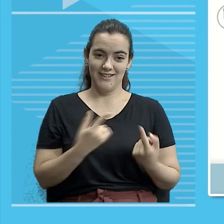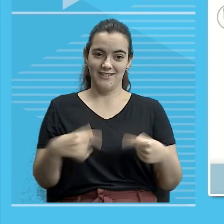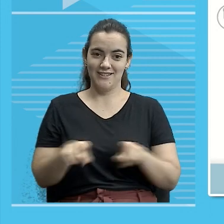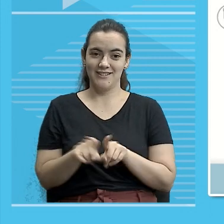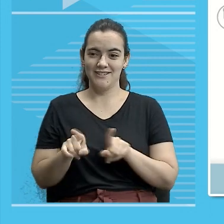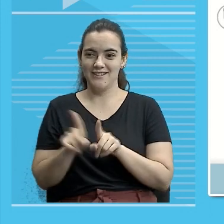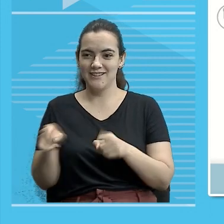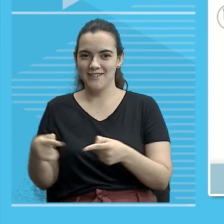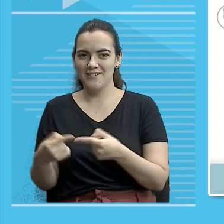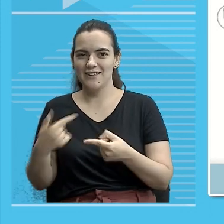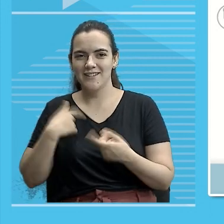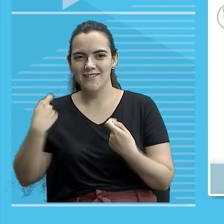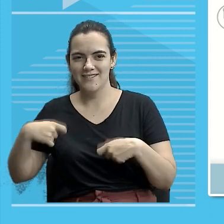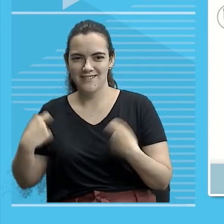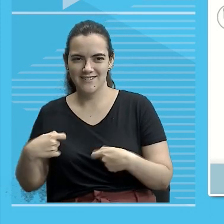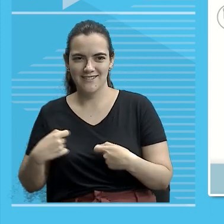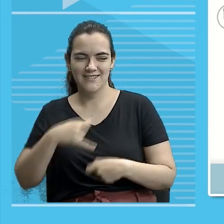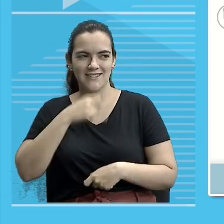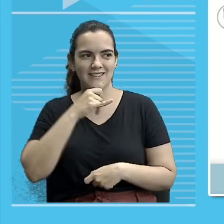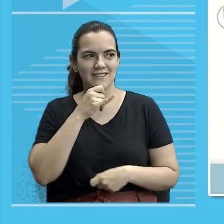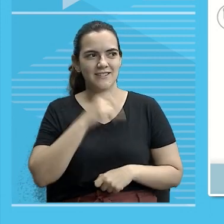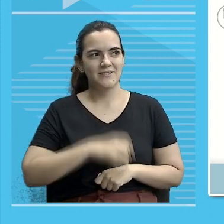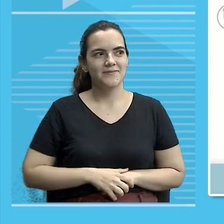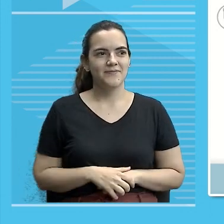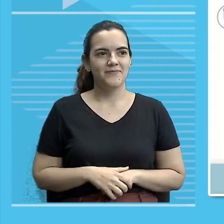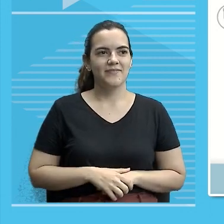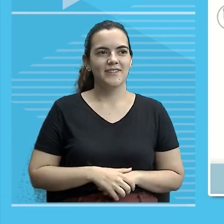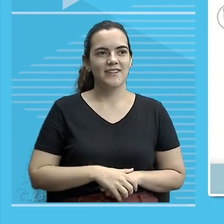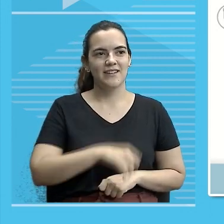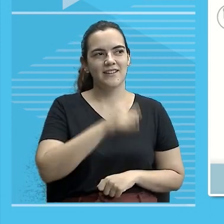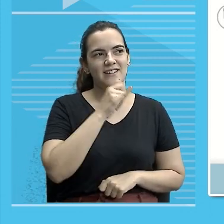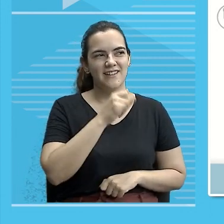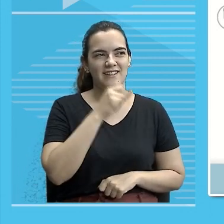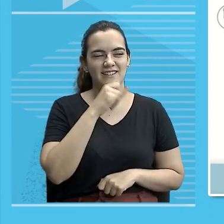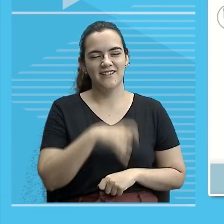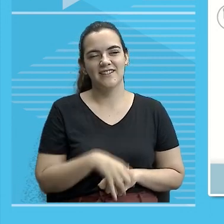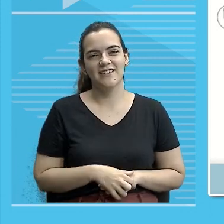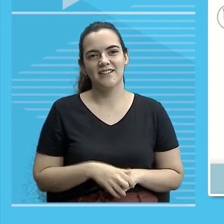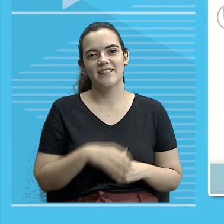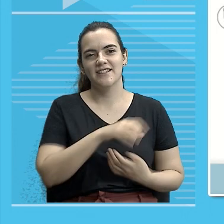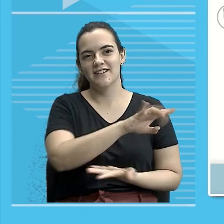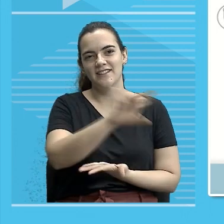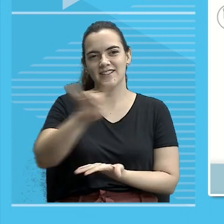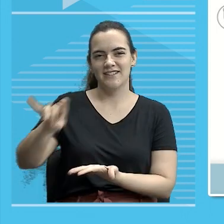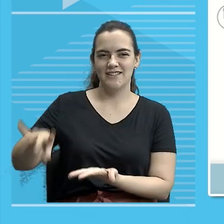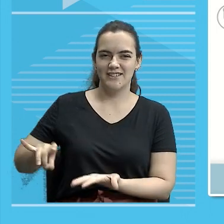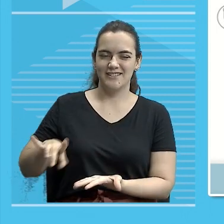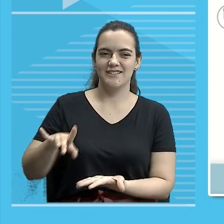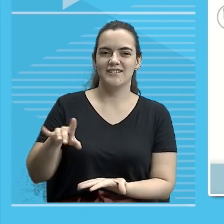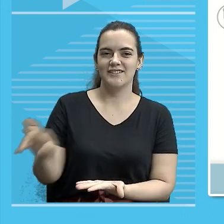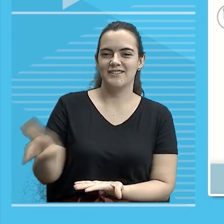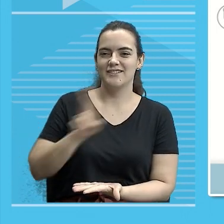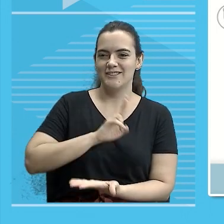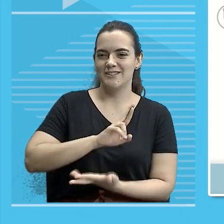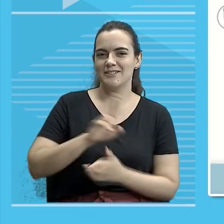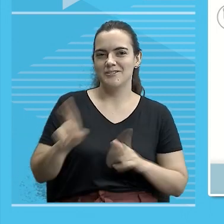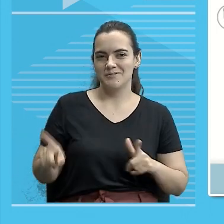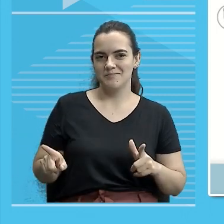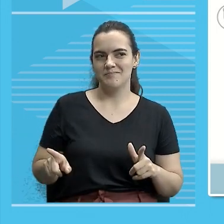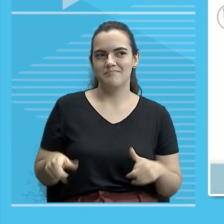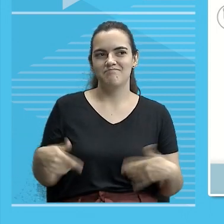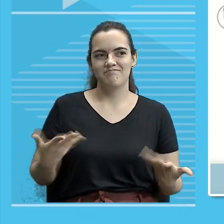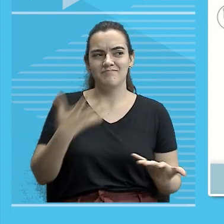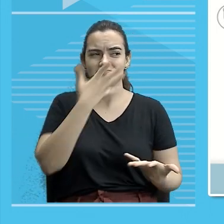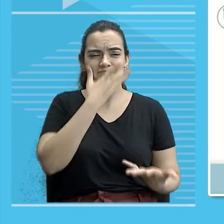é o Que Elas acabaram de falar falaram precisão custo-benefício quer dizer perfeição quer